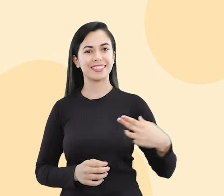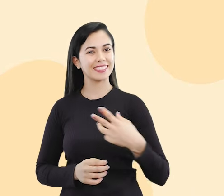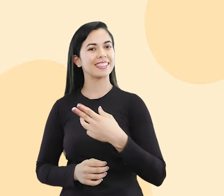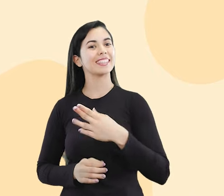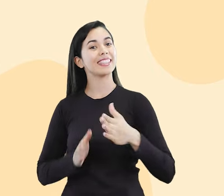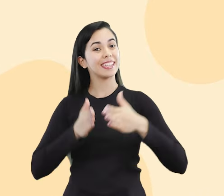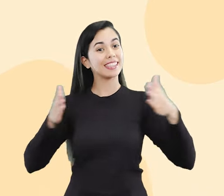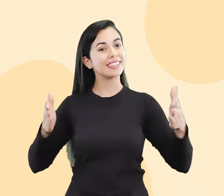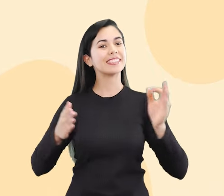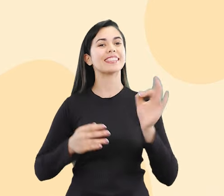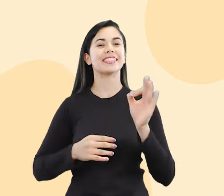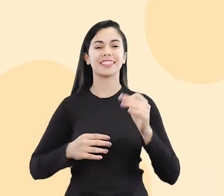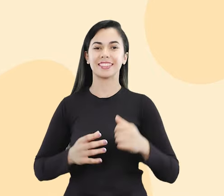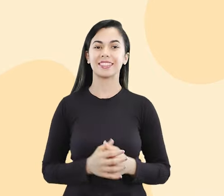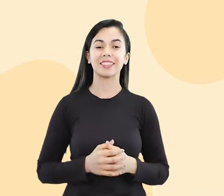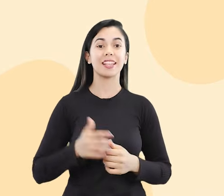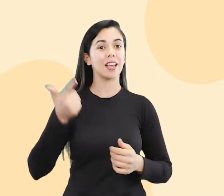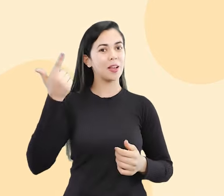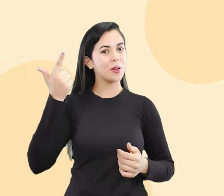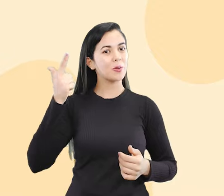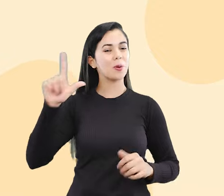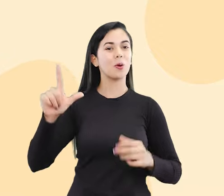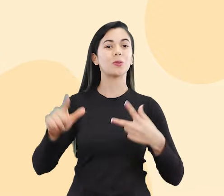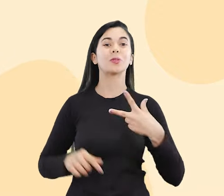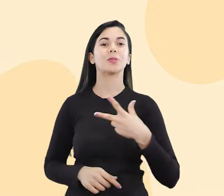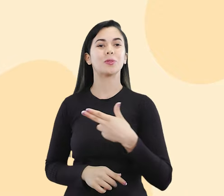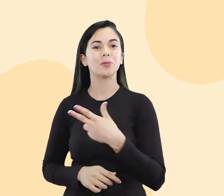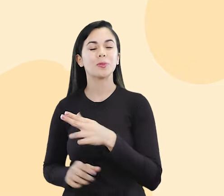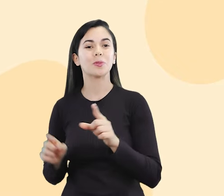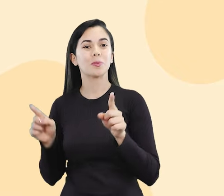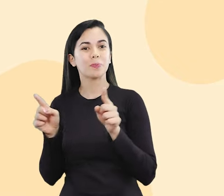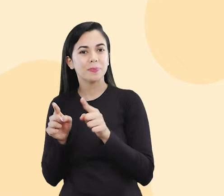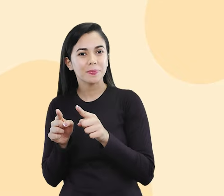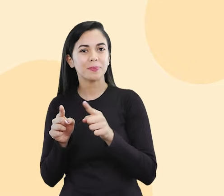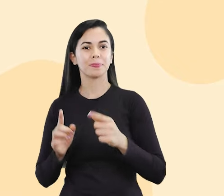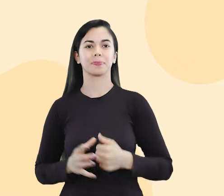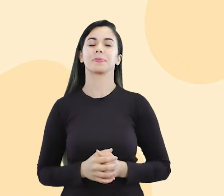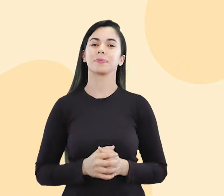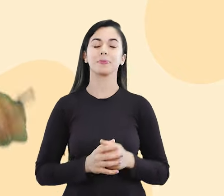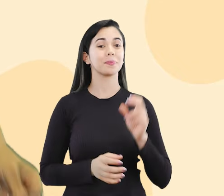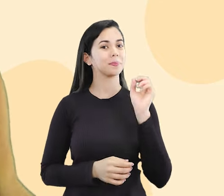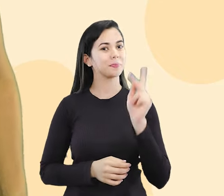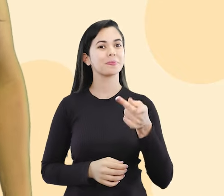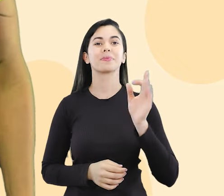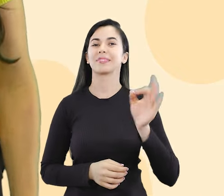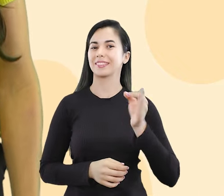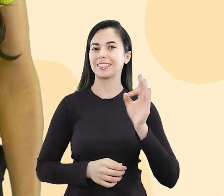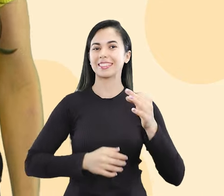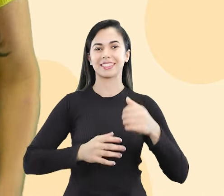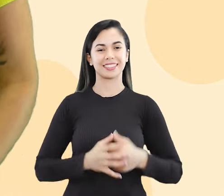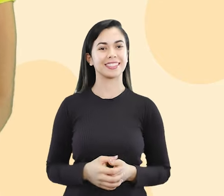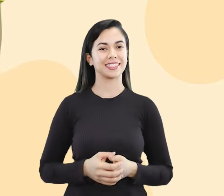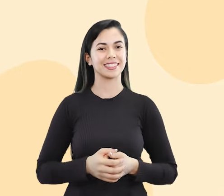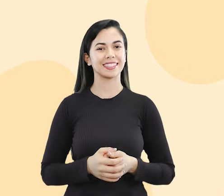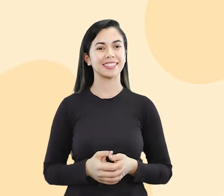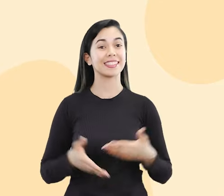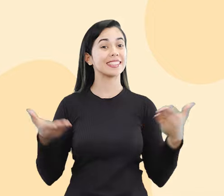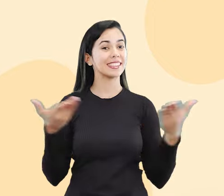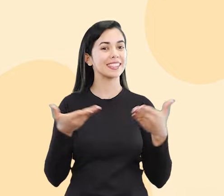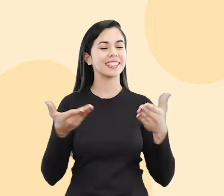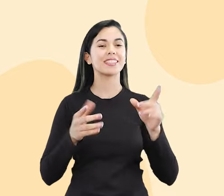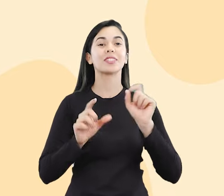é a tesoura grande e essa aqui é a tesoura pequena. Muito bem.